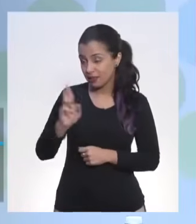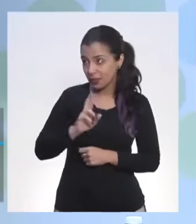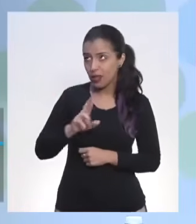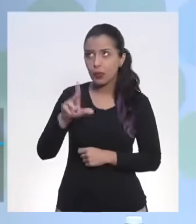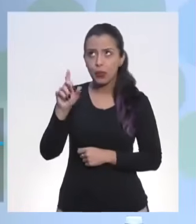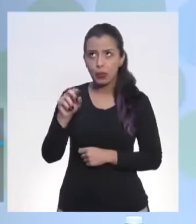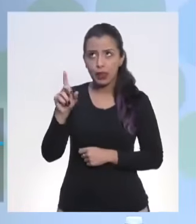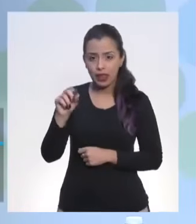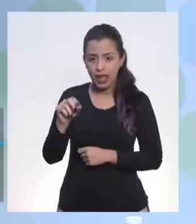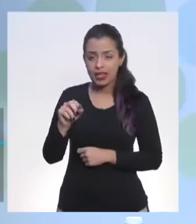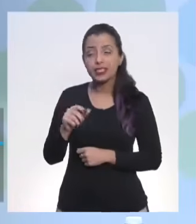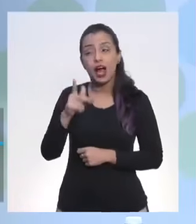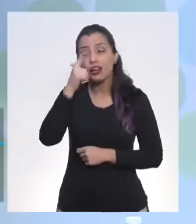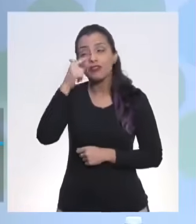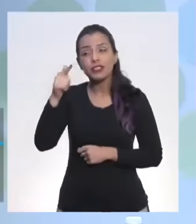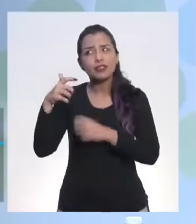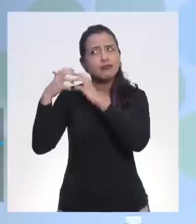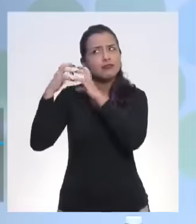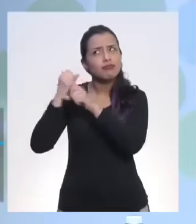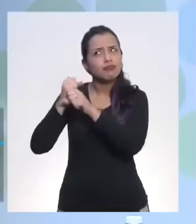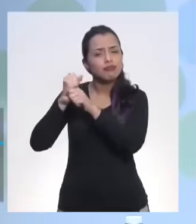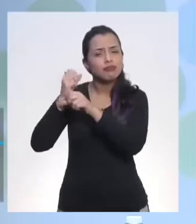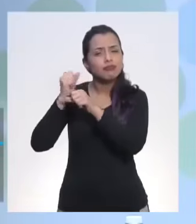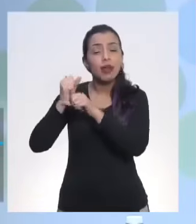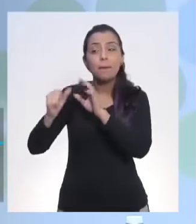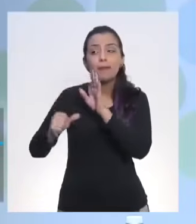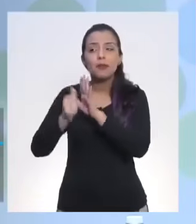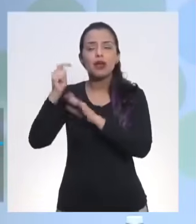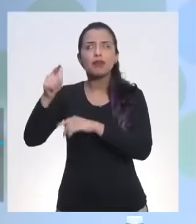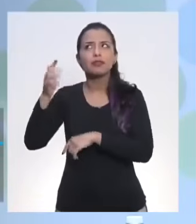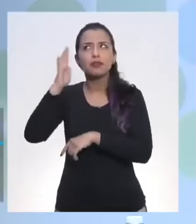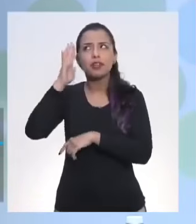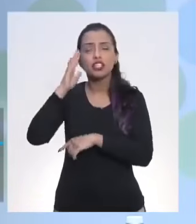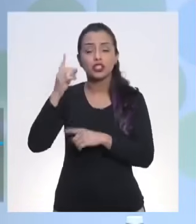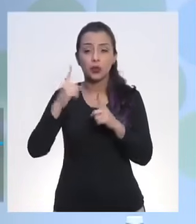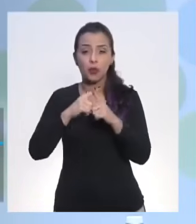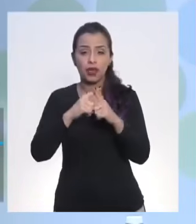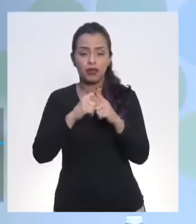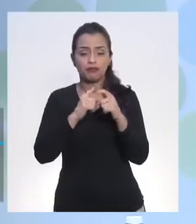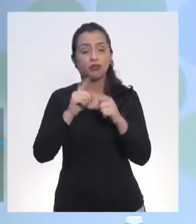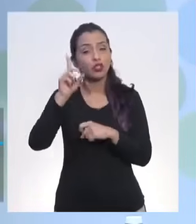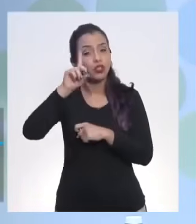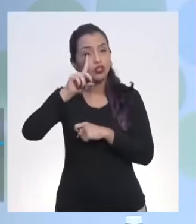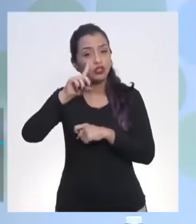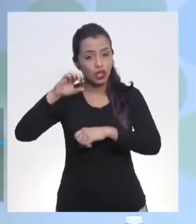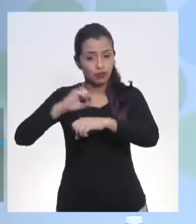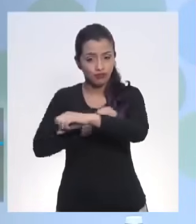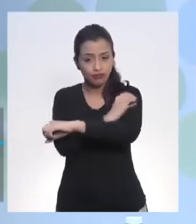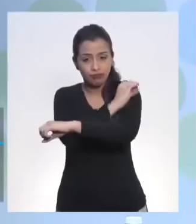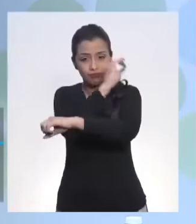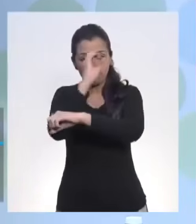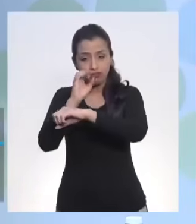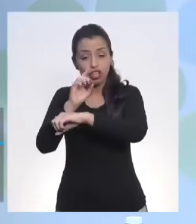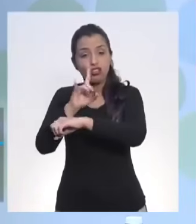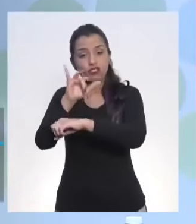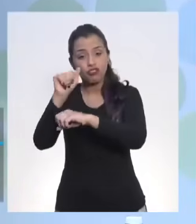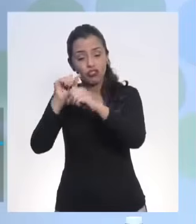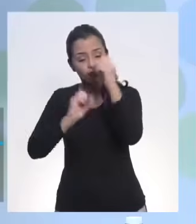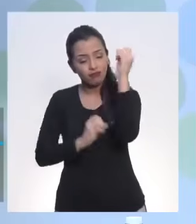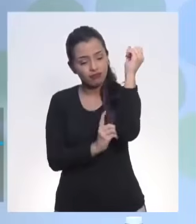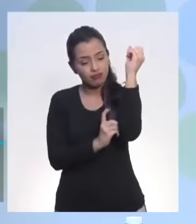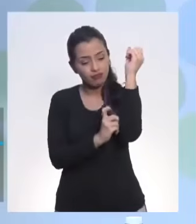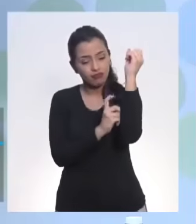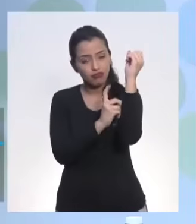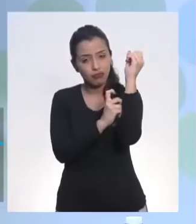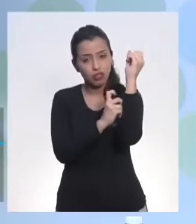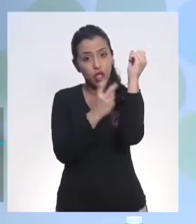aí seja a primeira impressão que você pense. Então, se ela sobe 2 e desce 1, então quer dizer que ao todo, no caso, aí contando